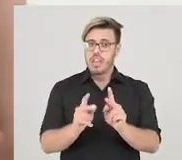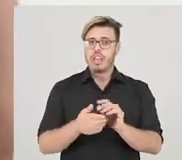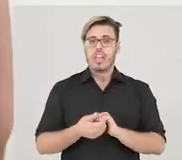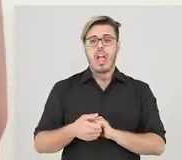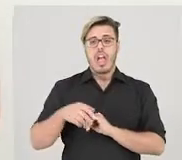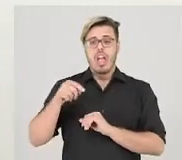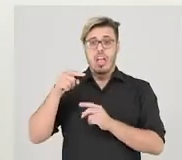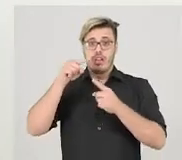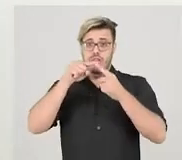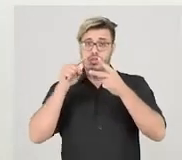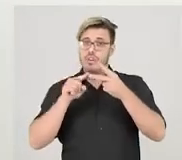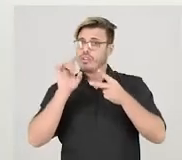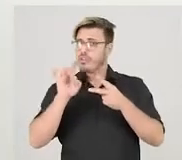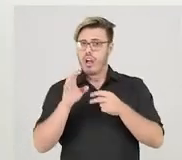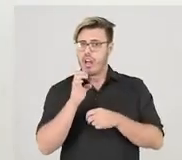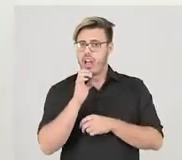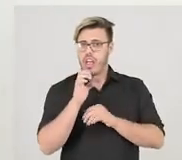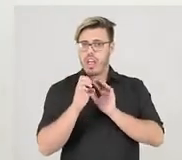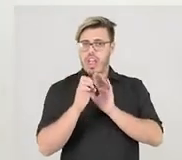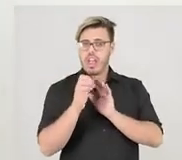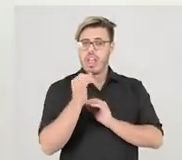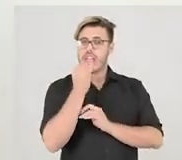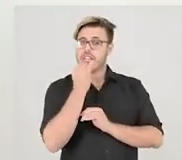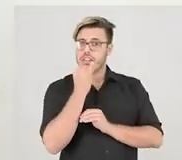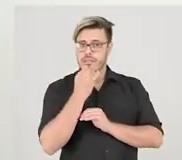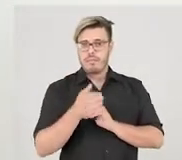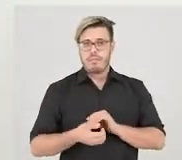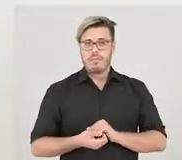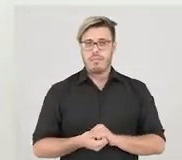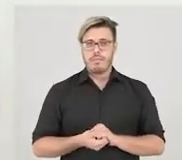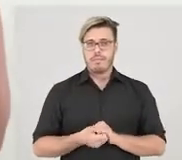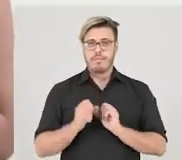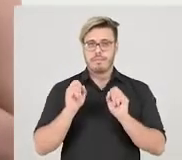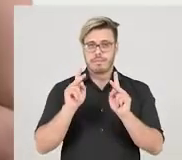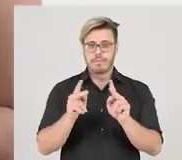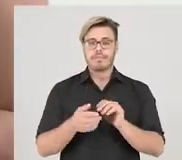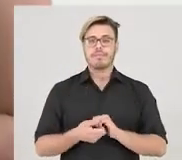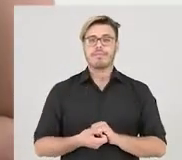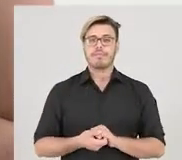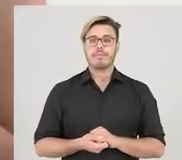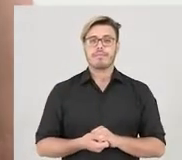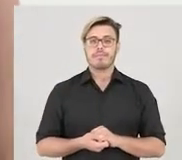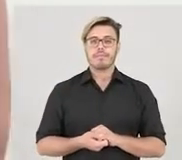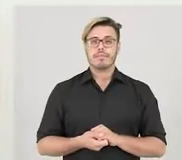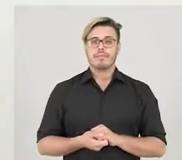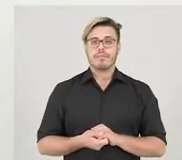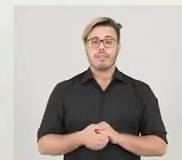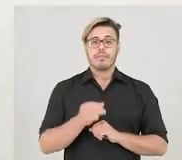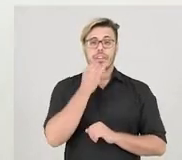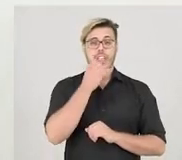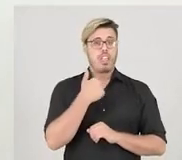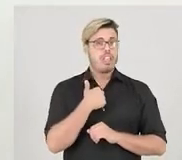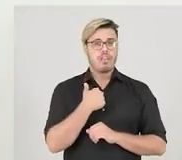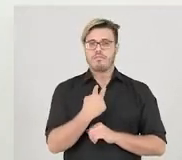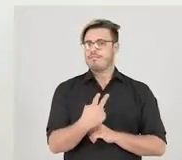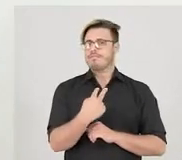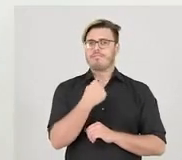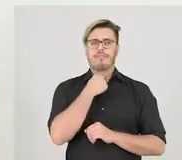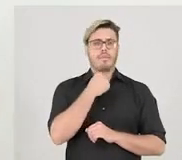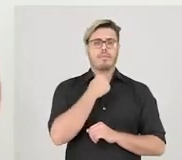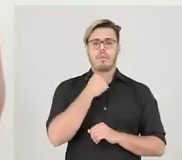Só para retomar essa questão, eu não posso, em hipótese alguma, eleger uma habilidade no meu plano